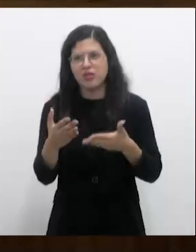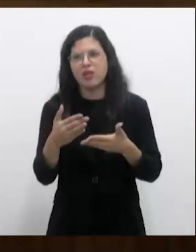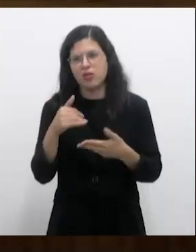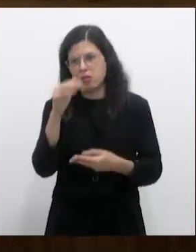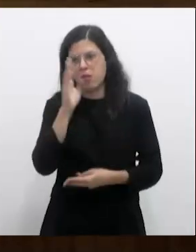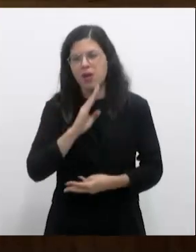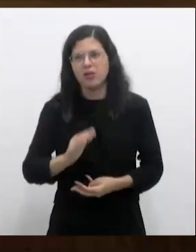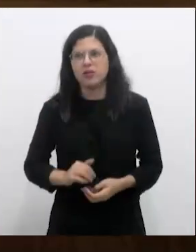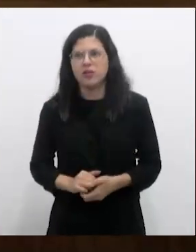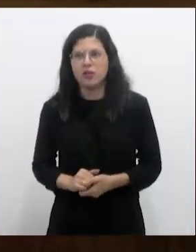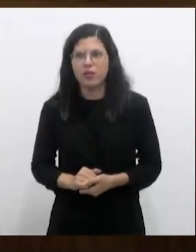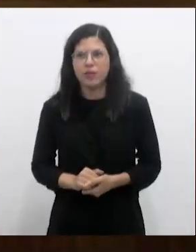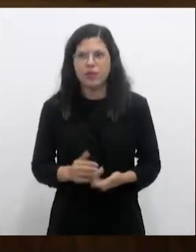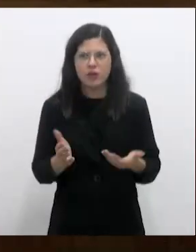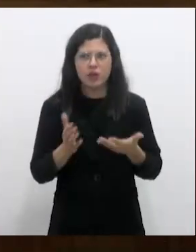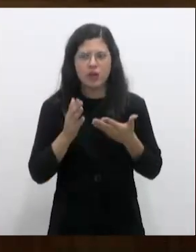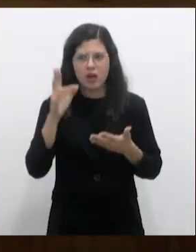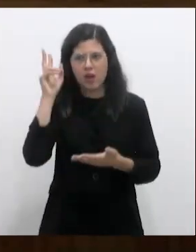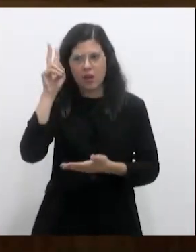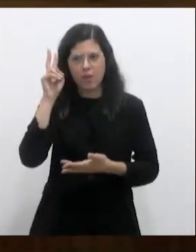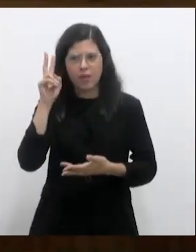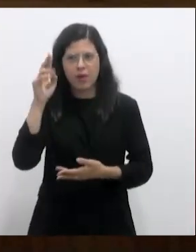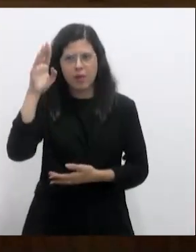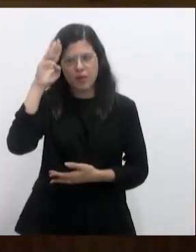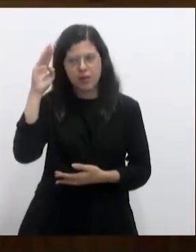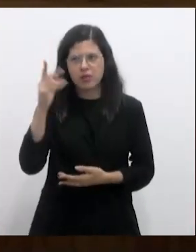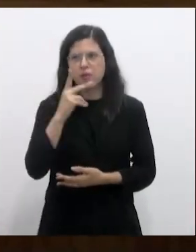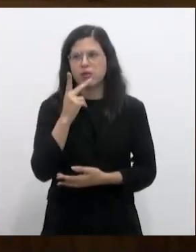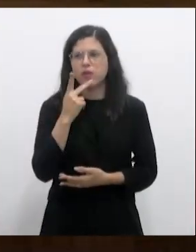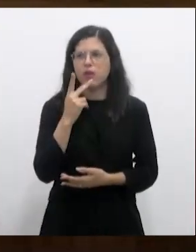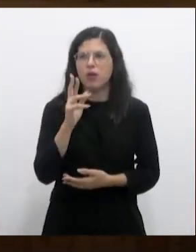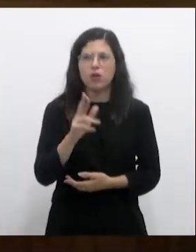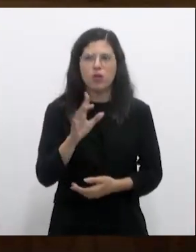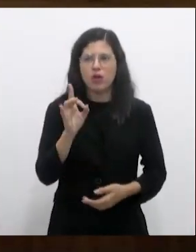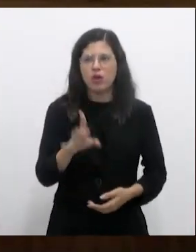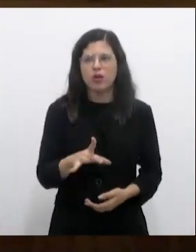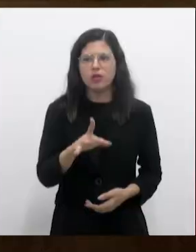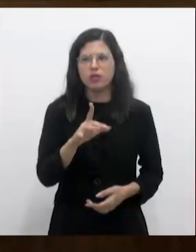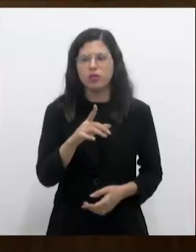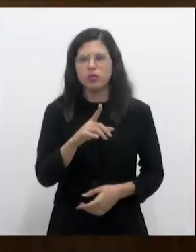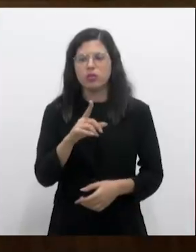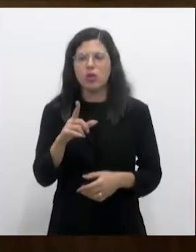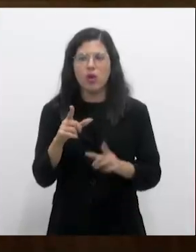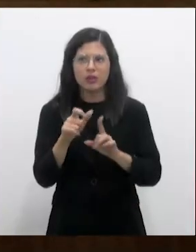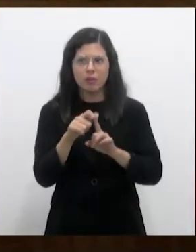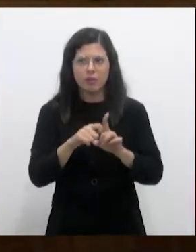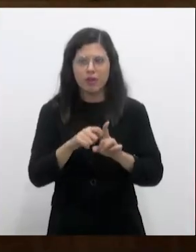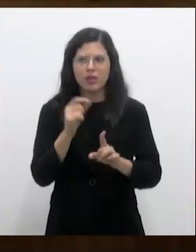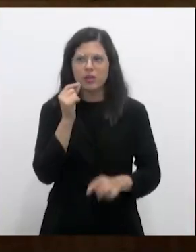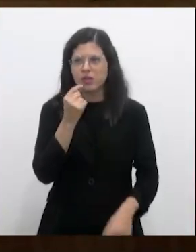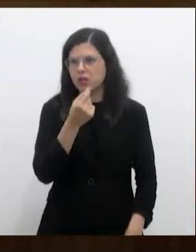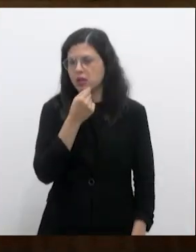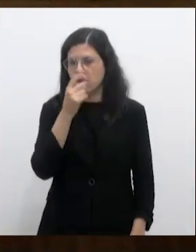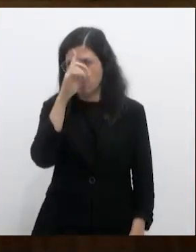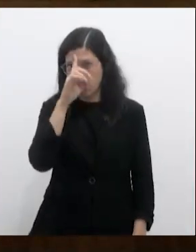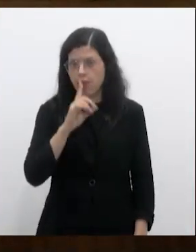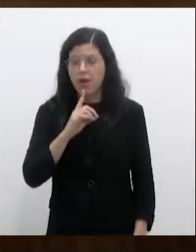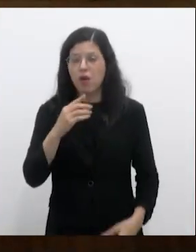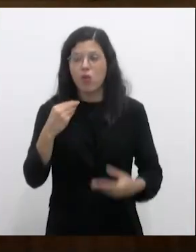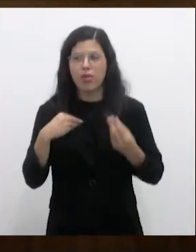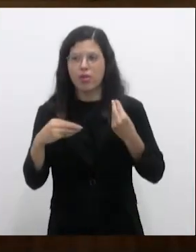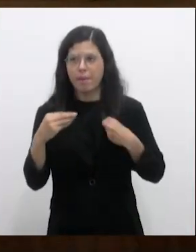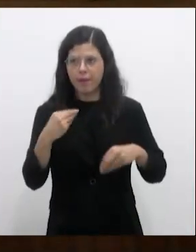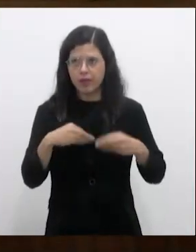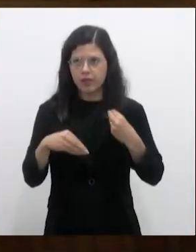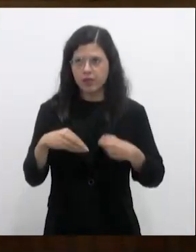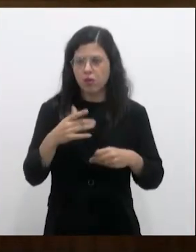Então, gostaria de lembrar e, principalmente, dizer que não é só o Setembro Amarelo. A depressão e as doenças de saúde